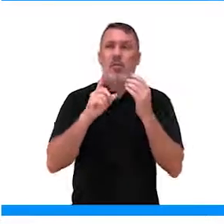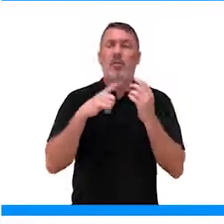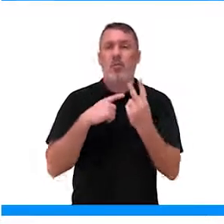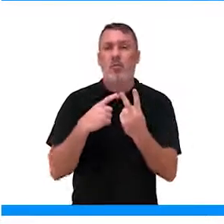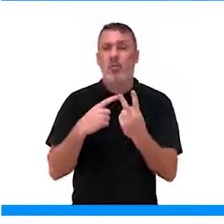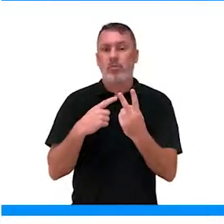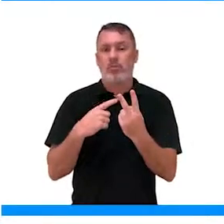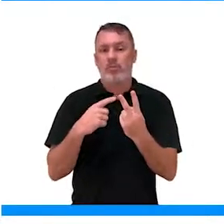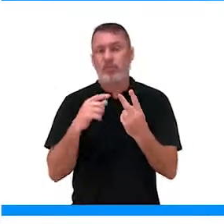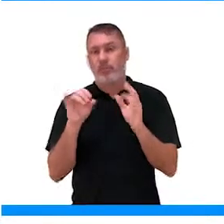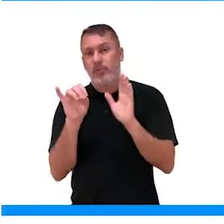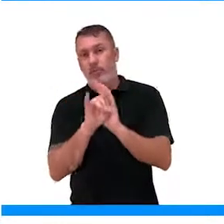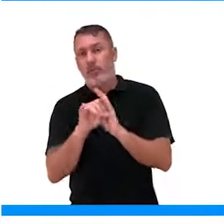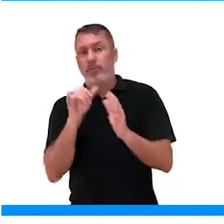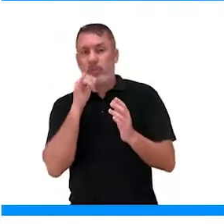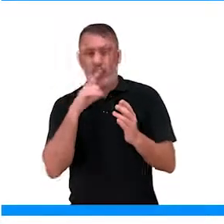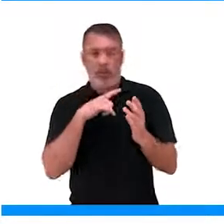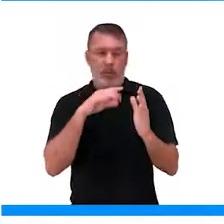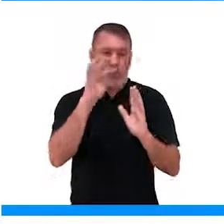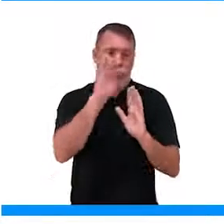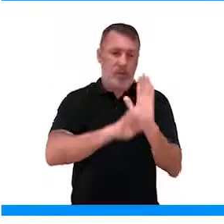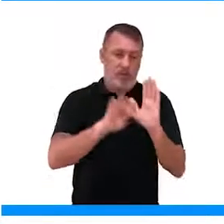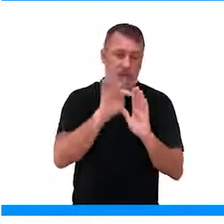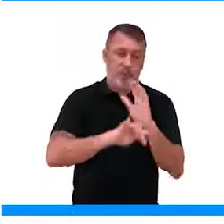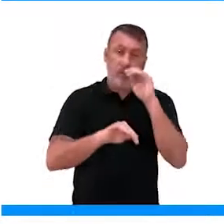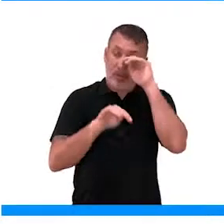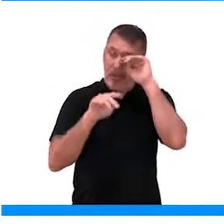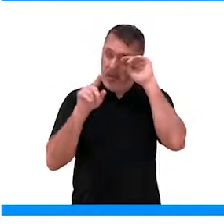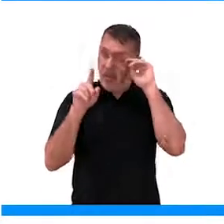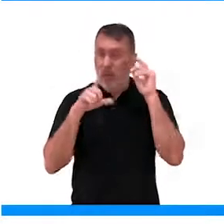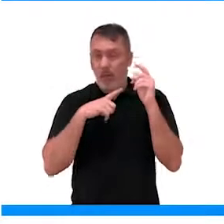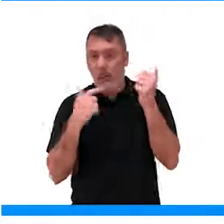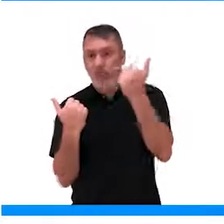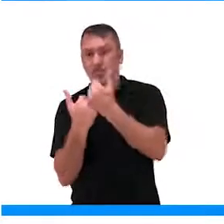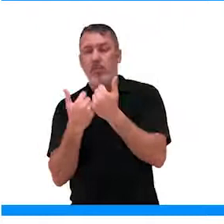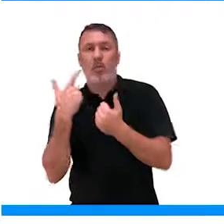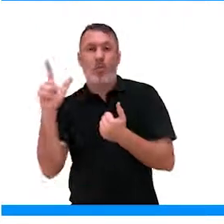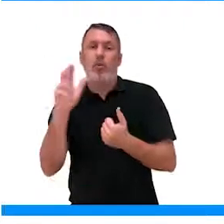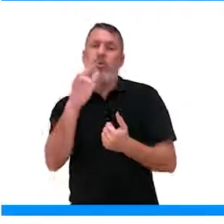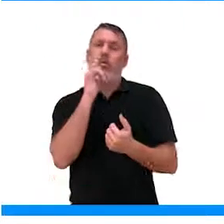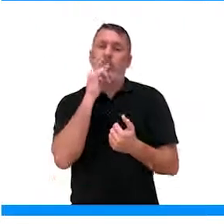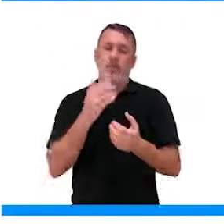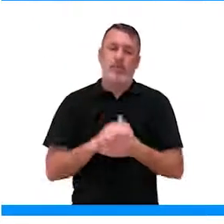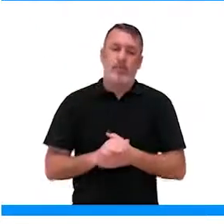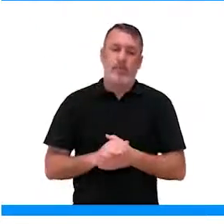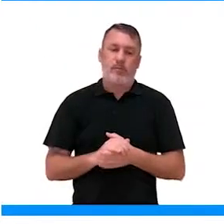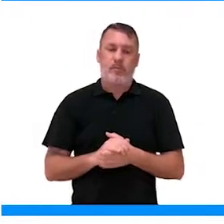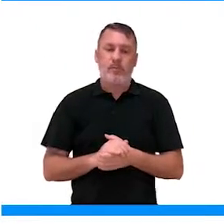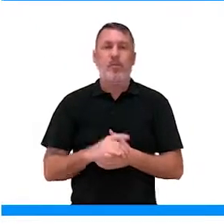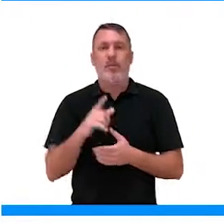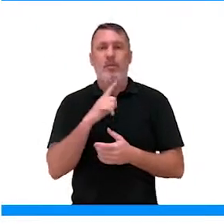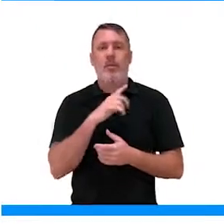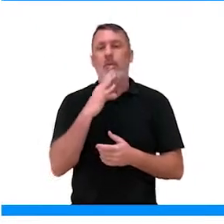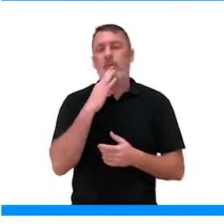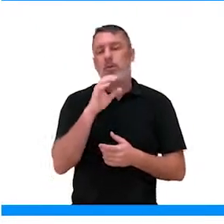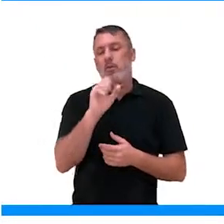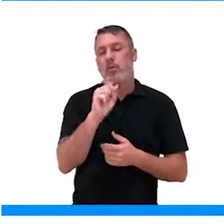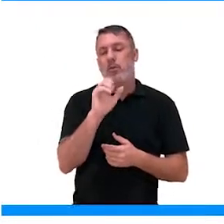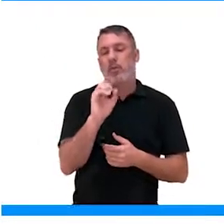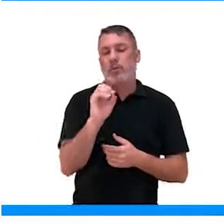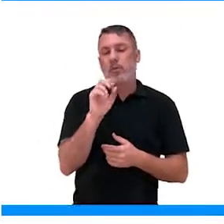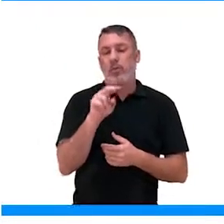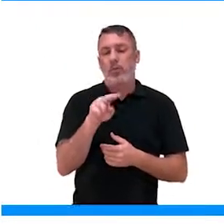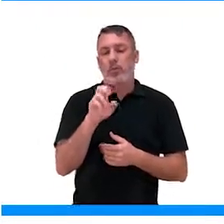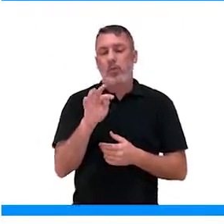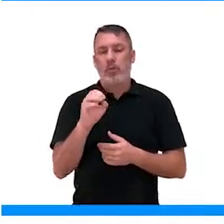dupla identidade. Eu tenho um gênero textual ali predominante com a presença de outros. Por exemplo, eu tenho aqui um